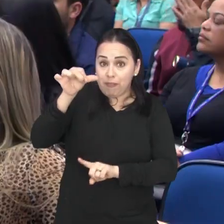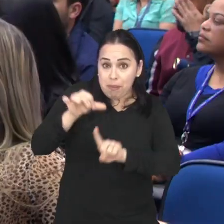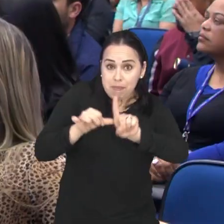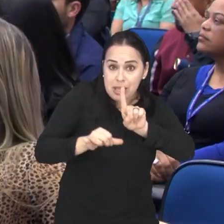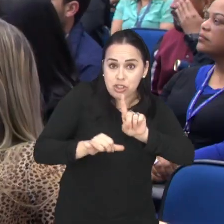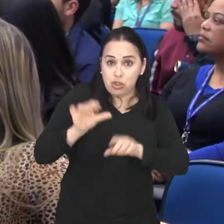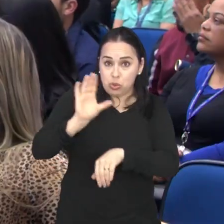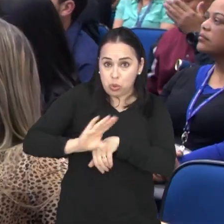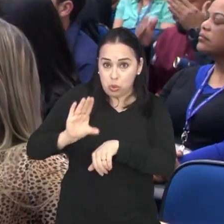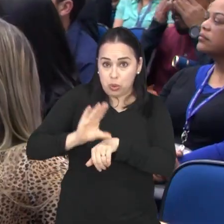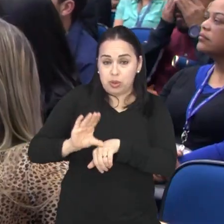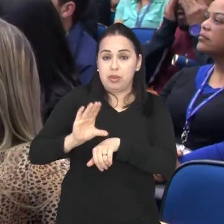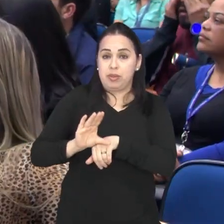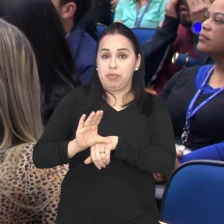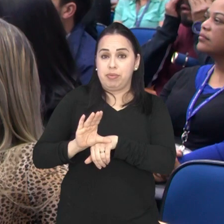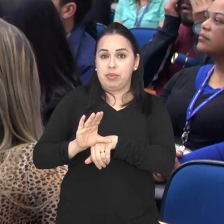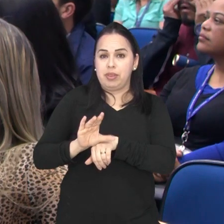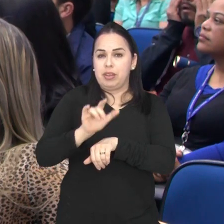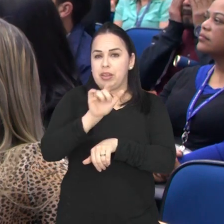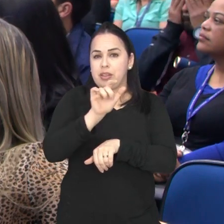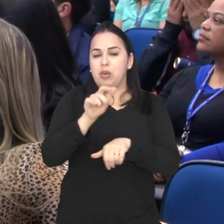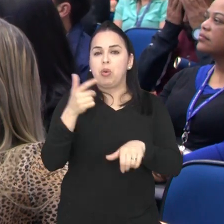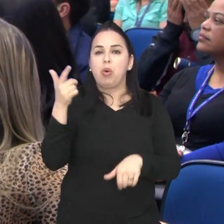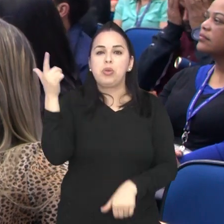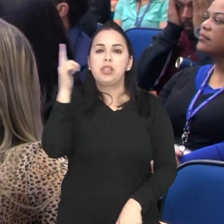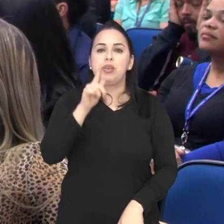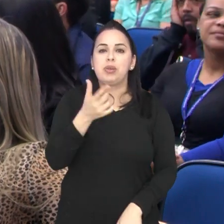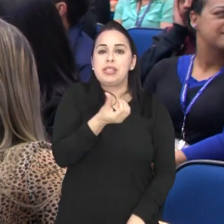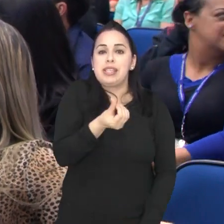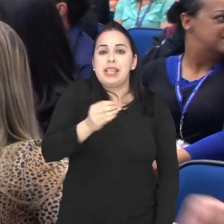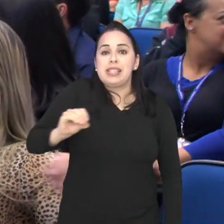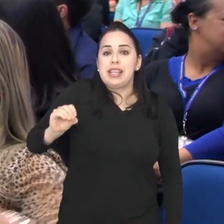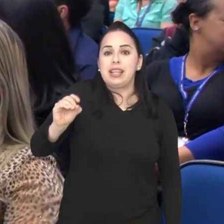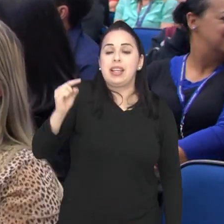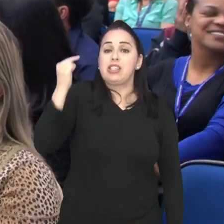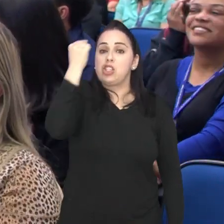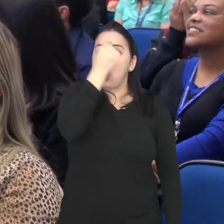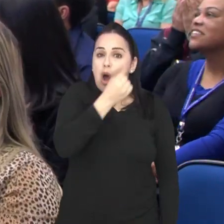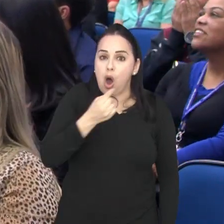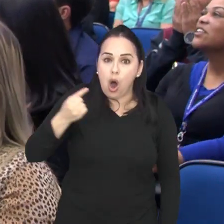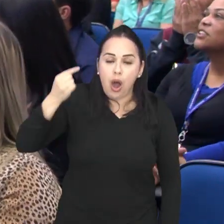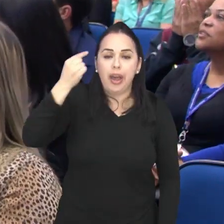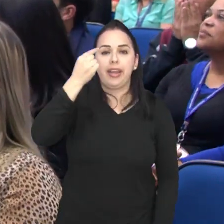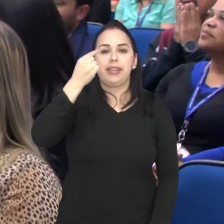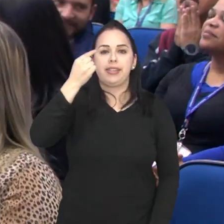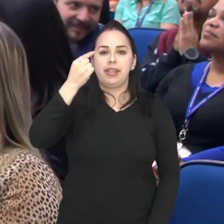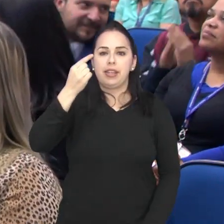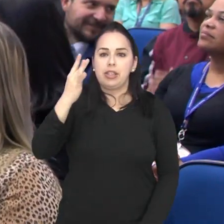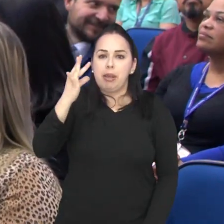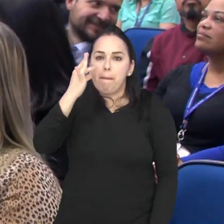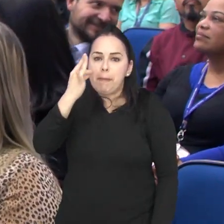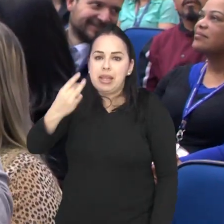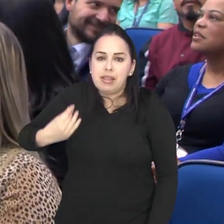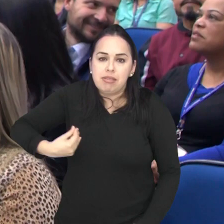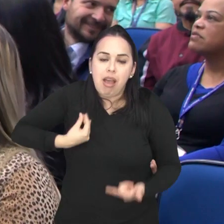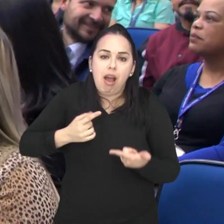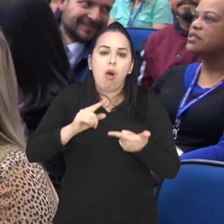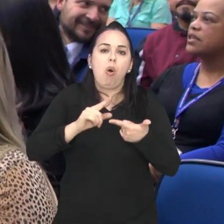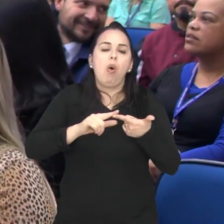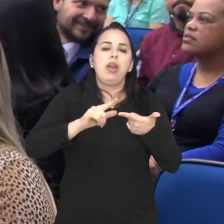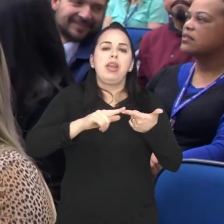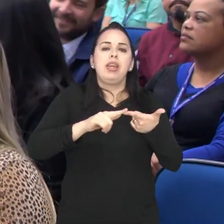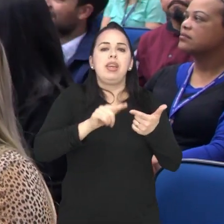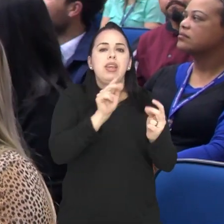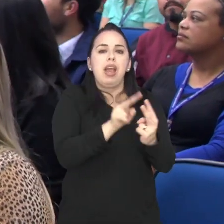atendimento. Durante 9 meses de curso, os agentes tiveram acesso a 600 horas de material audiovisual, além de